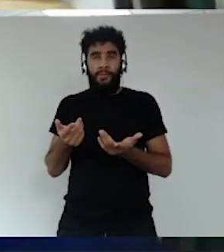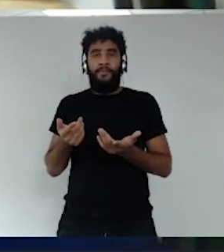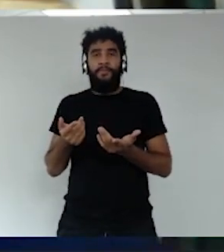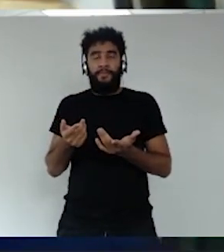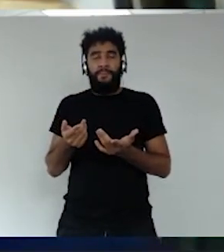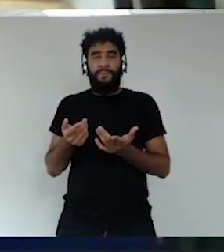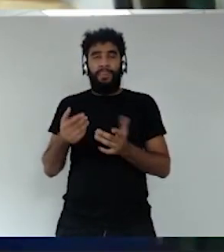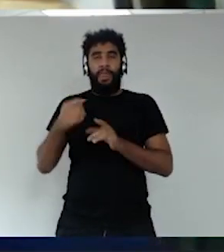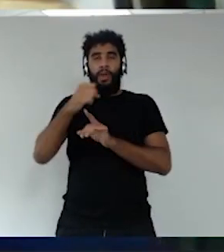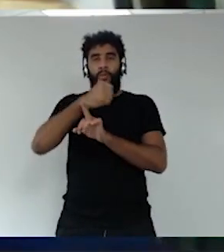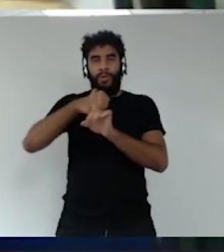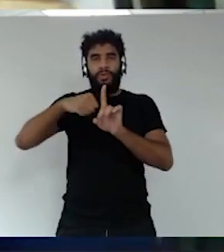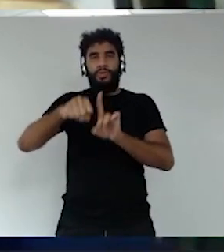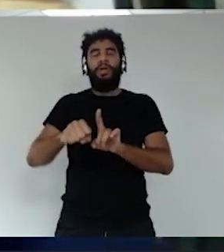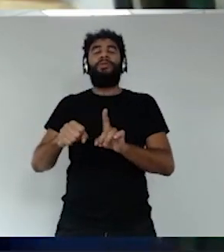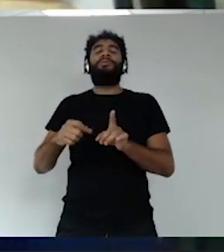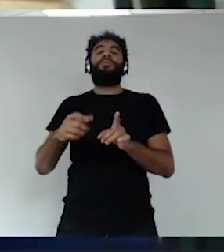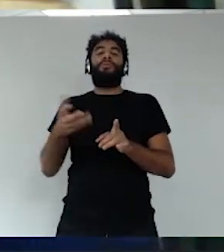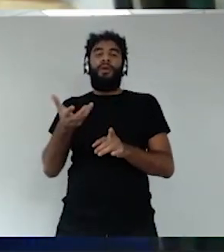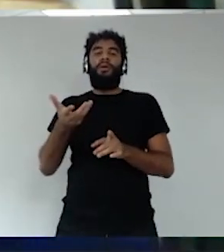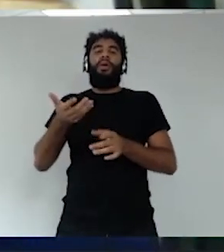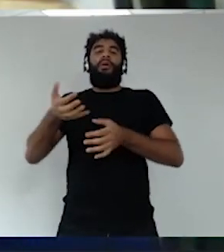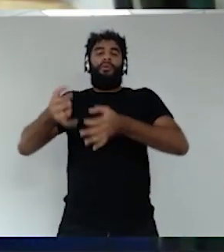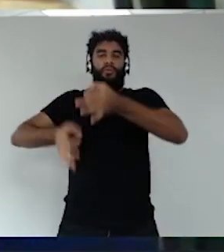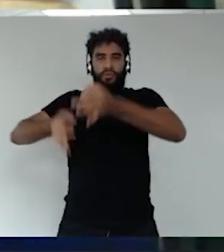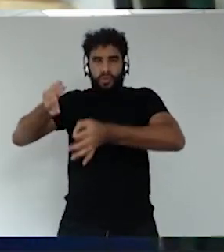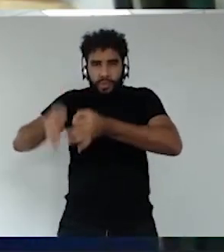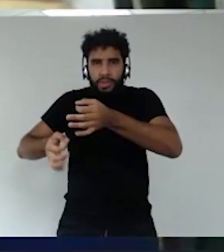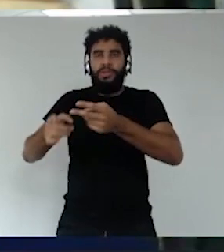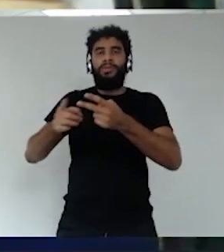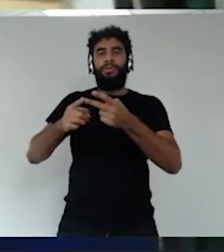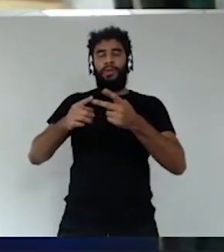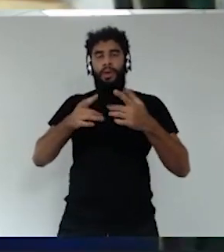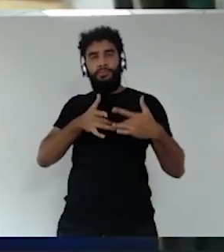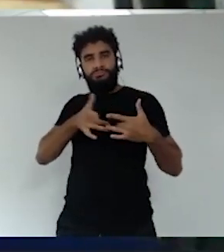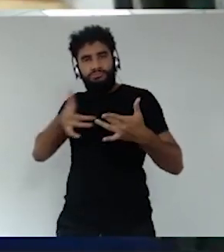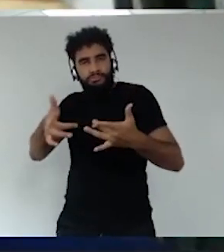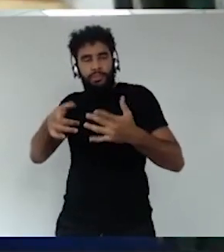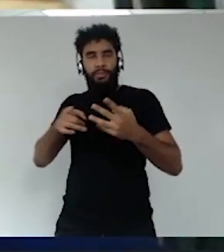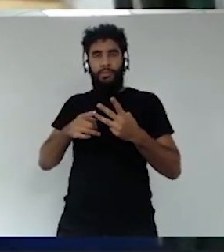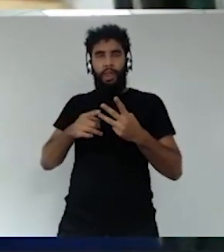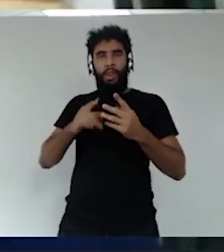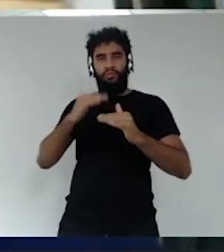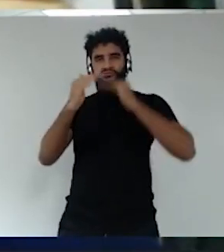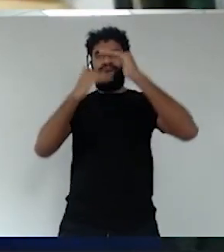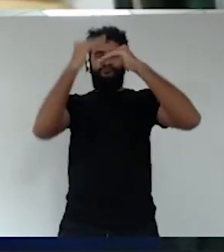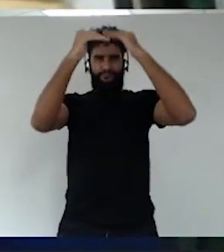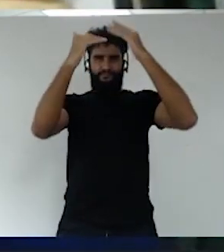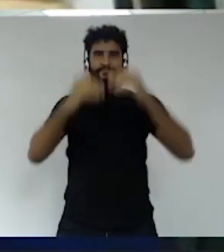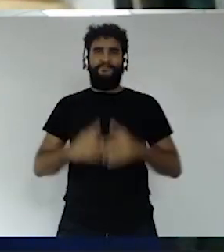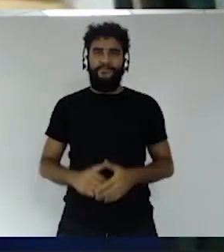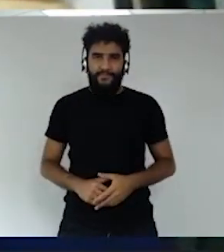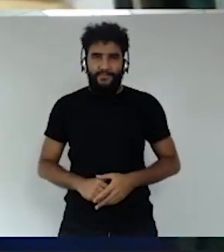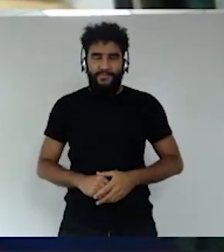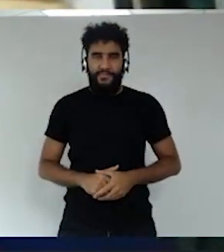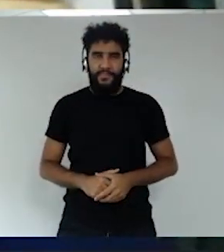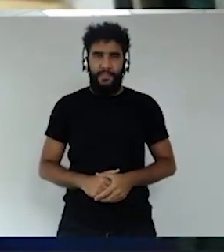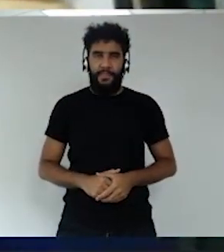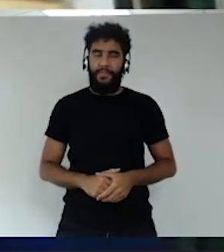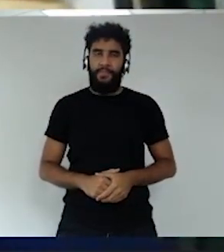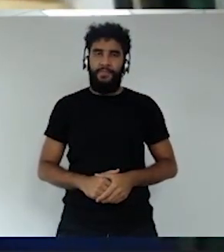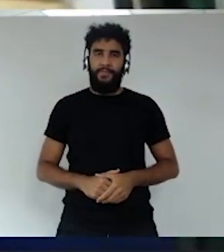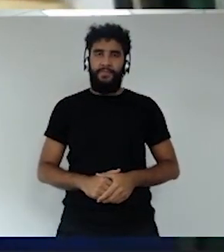sociedade que defende a justiça, a solidariedade e o desenvolvimento. Bom,